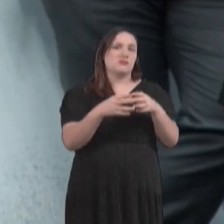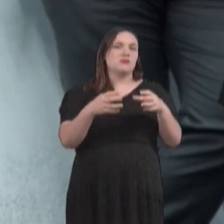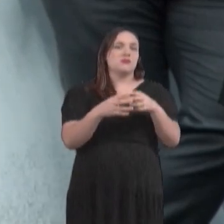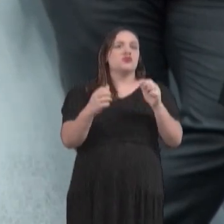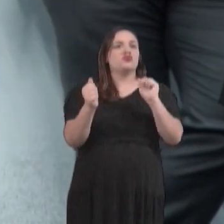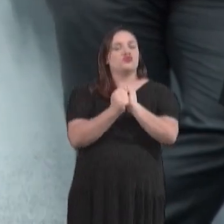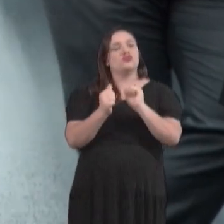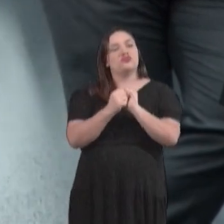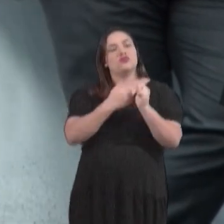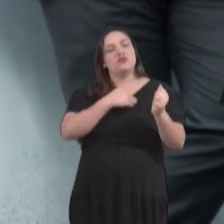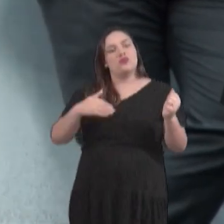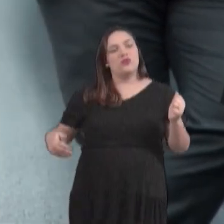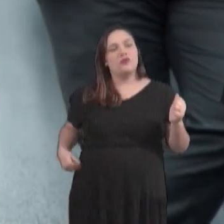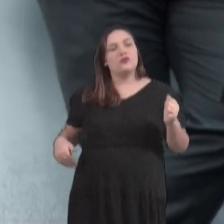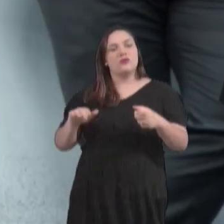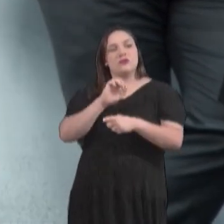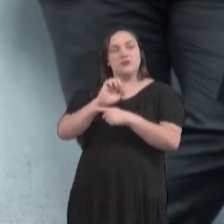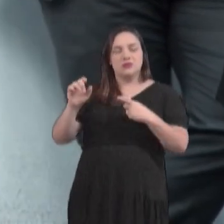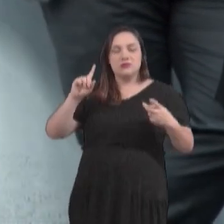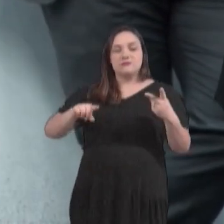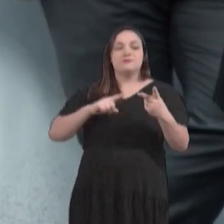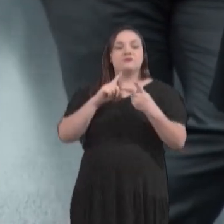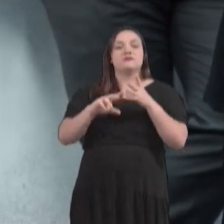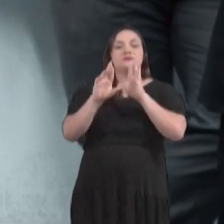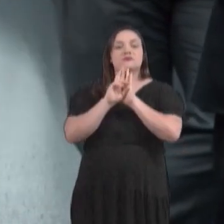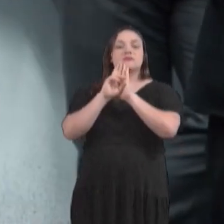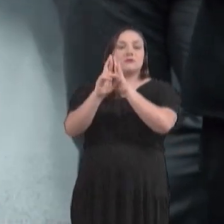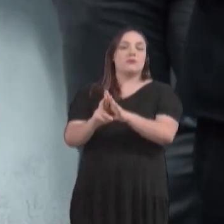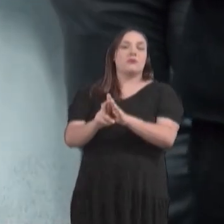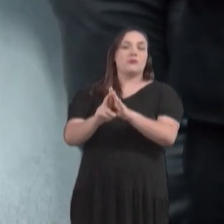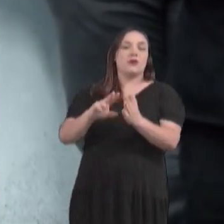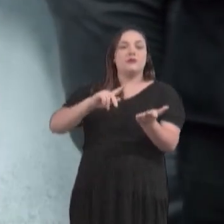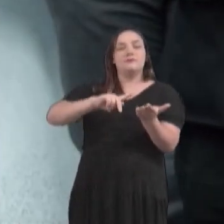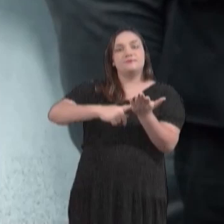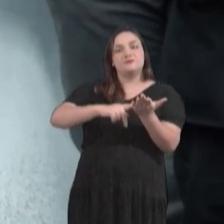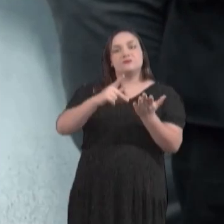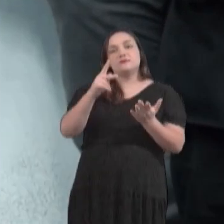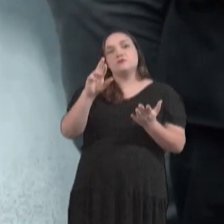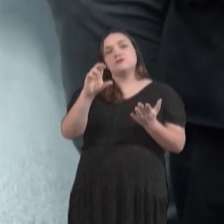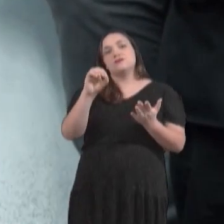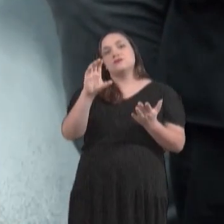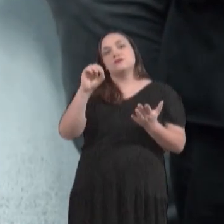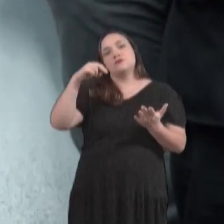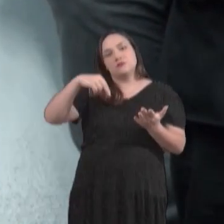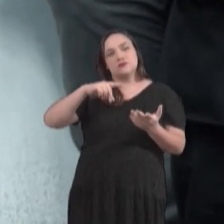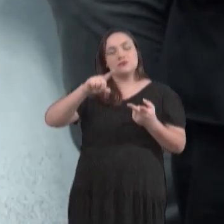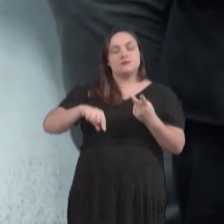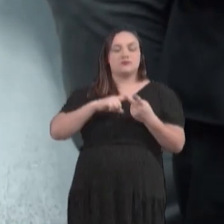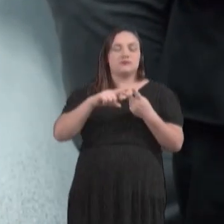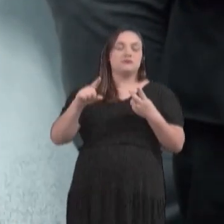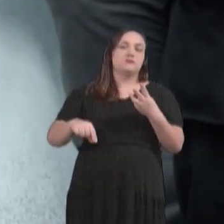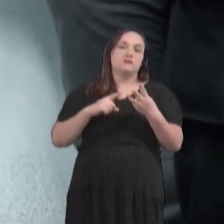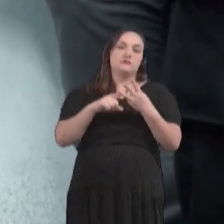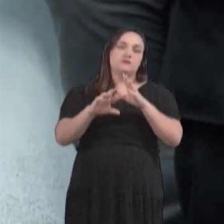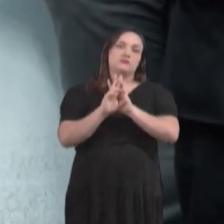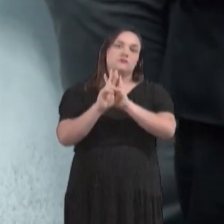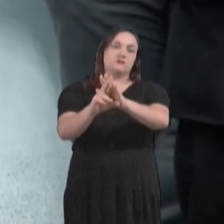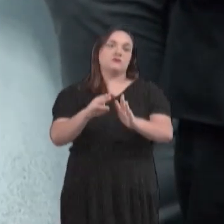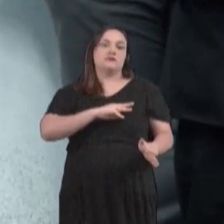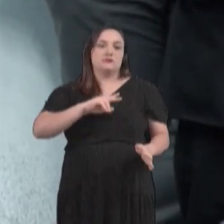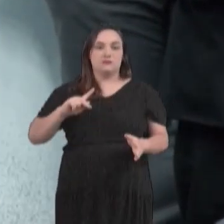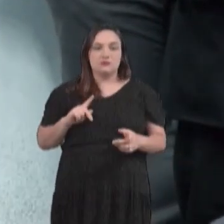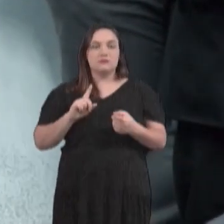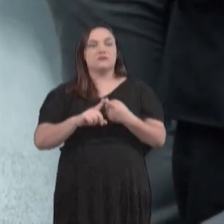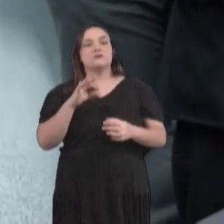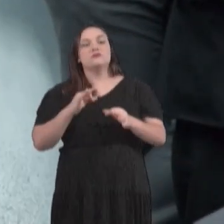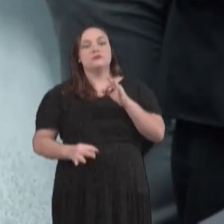com a presença do governo do Estado, com o representante do PROCON, com o representante do Ministério Público,